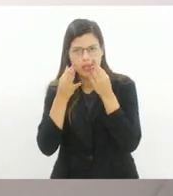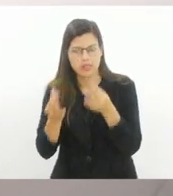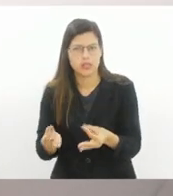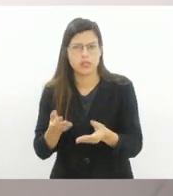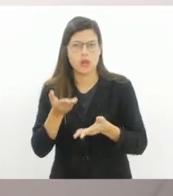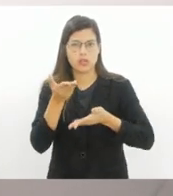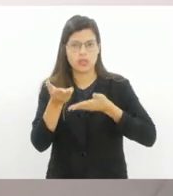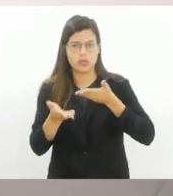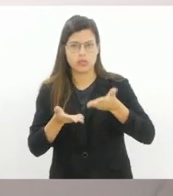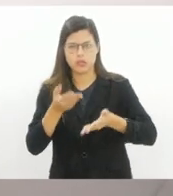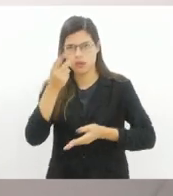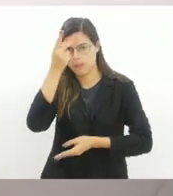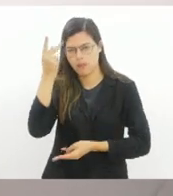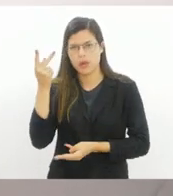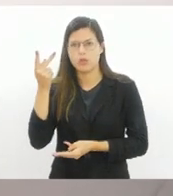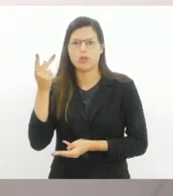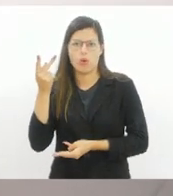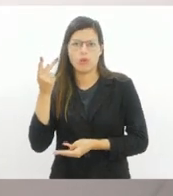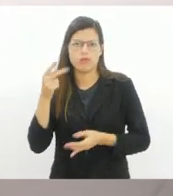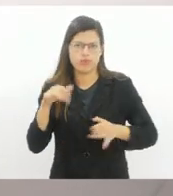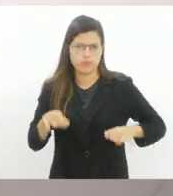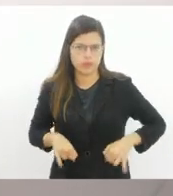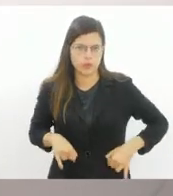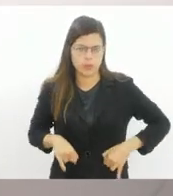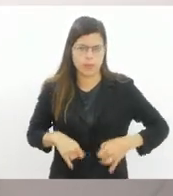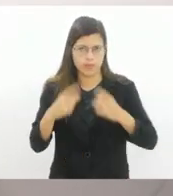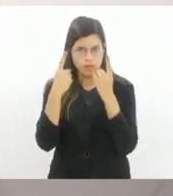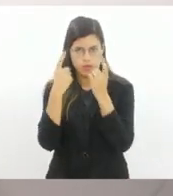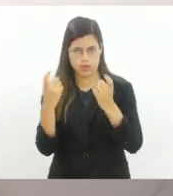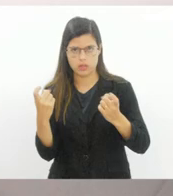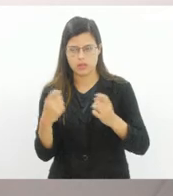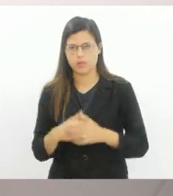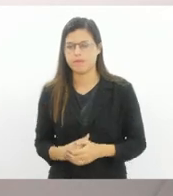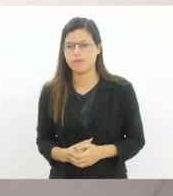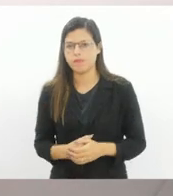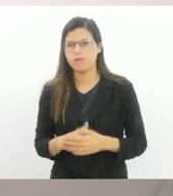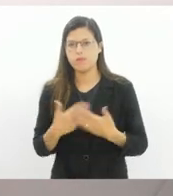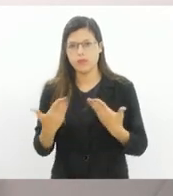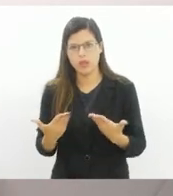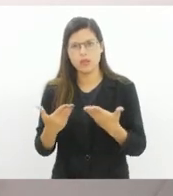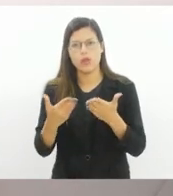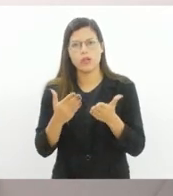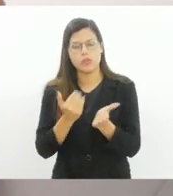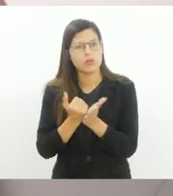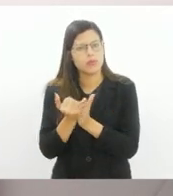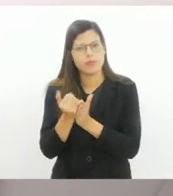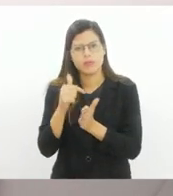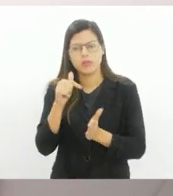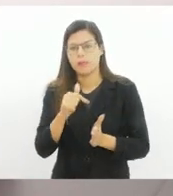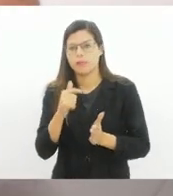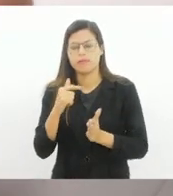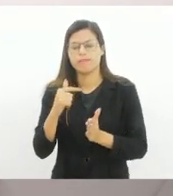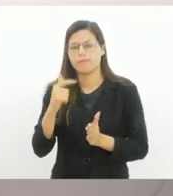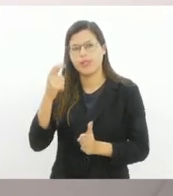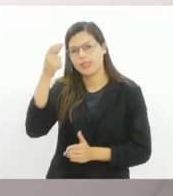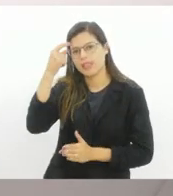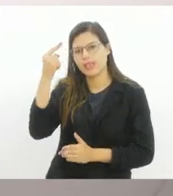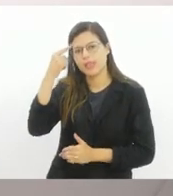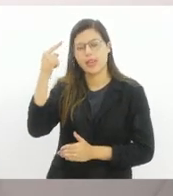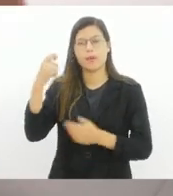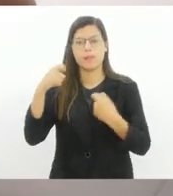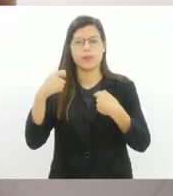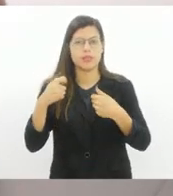assistência às pessoas em situação de violência. Né? Então, a gente parte desse norte de que a gente precisa trabalhar com esse